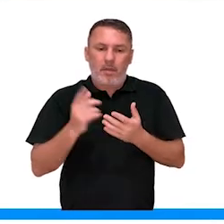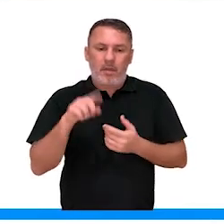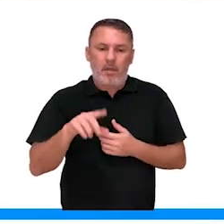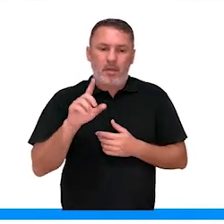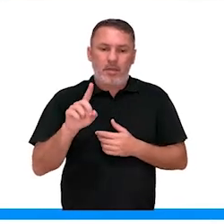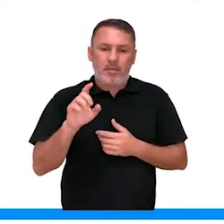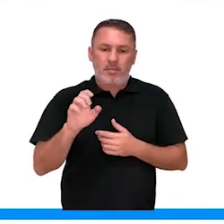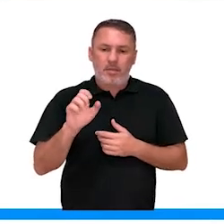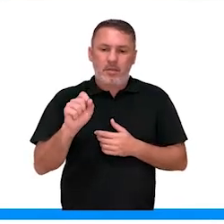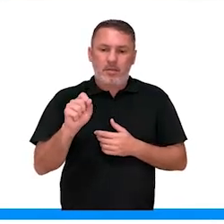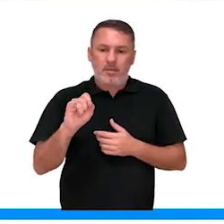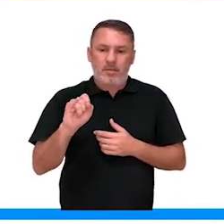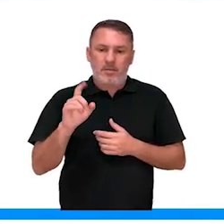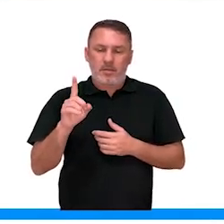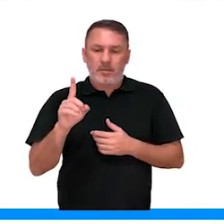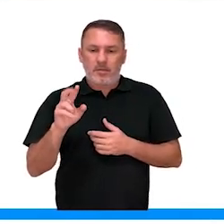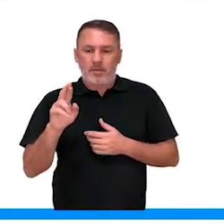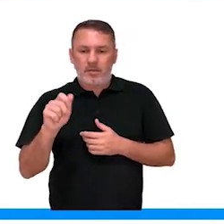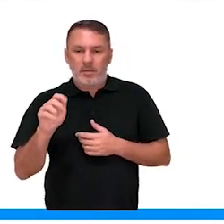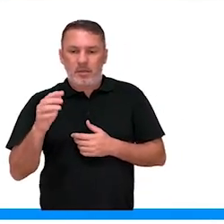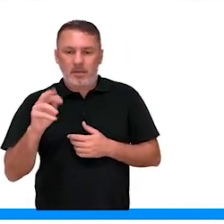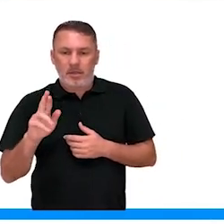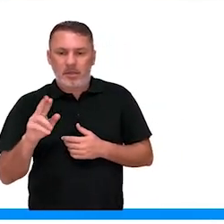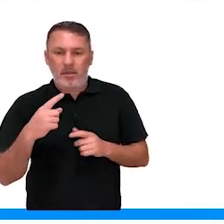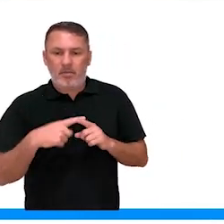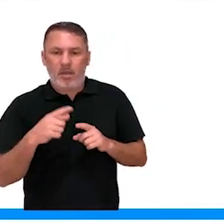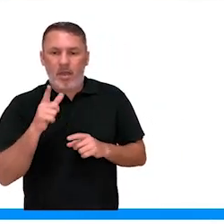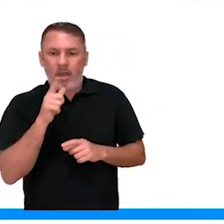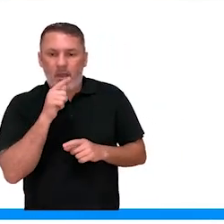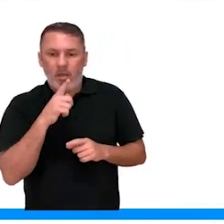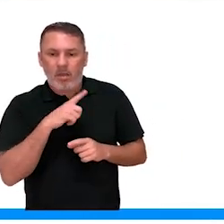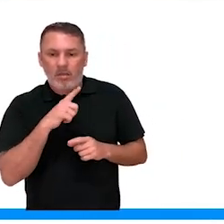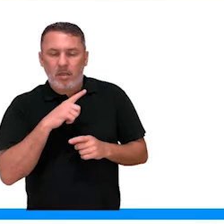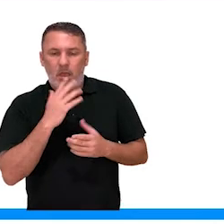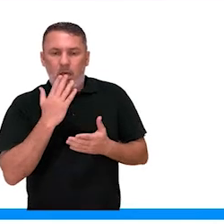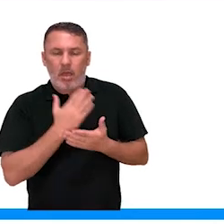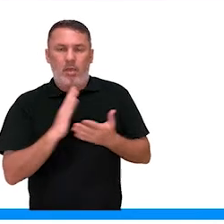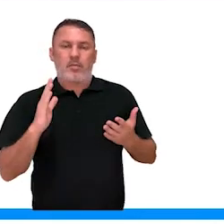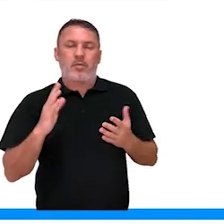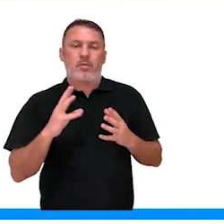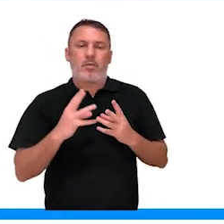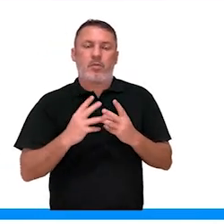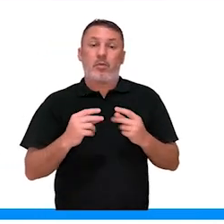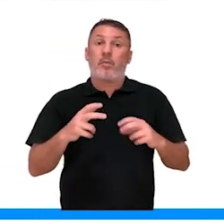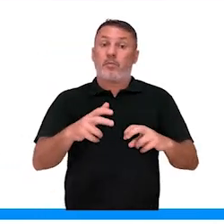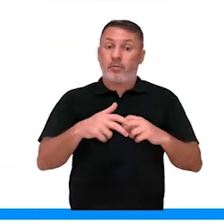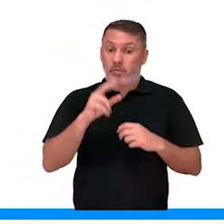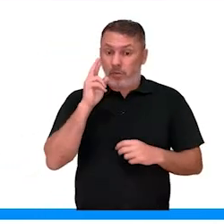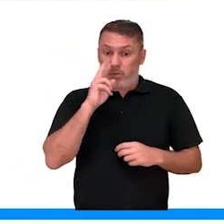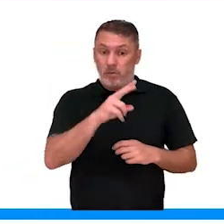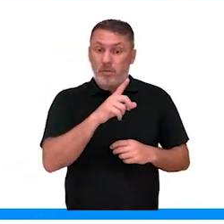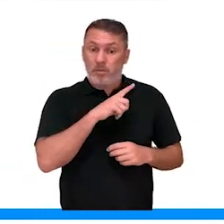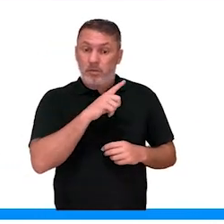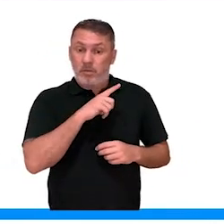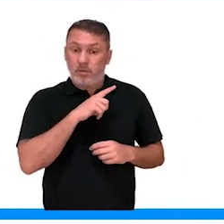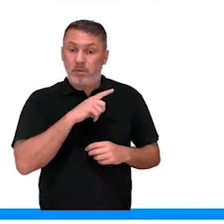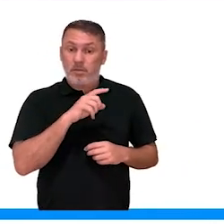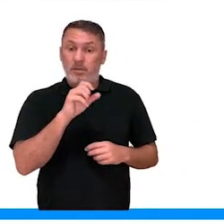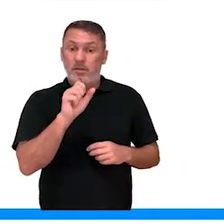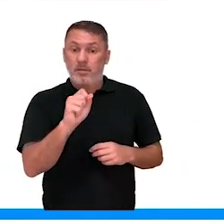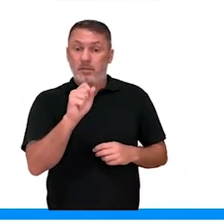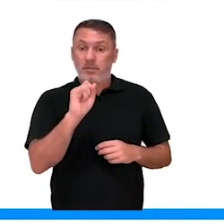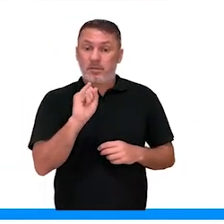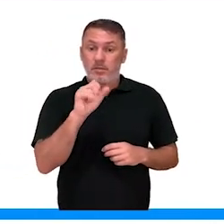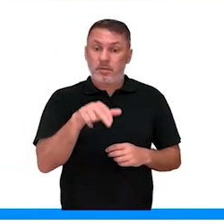dessas moléculas, a água ela vai sendo liberada. Por isso, síntese, que é produção